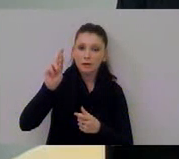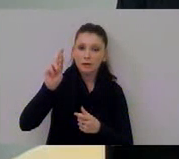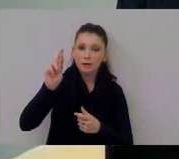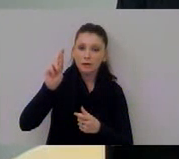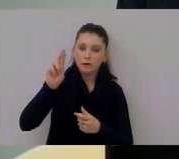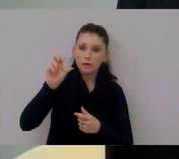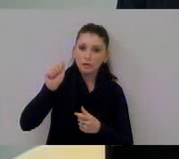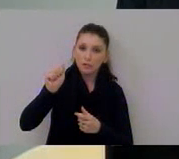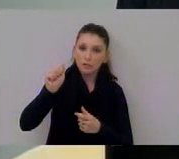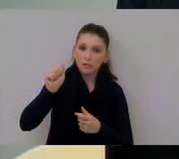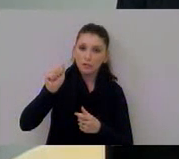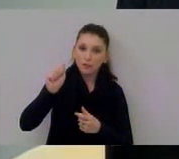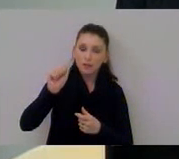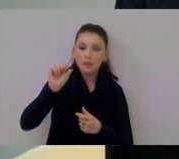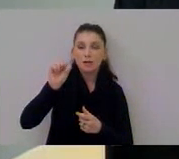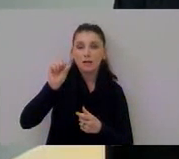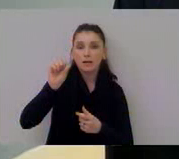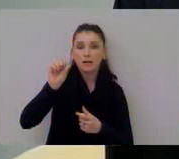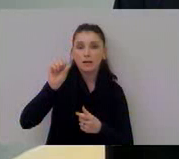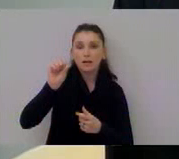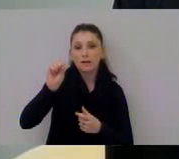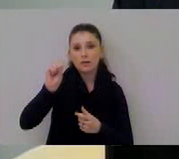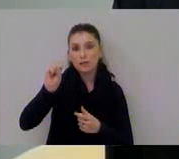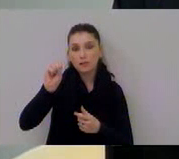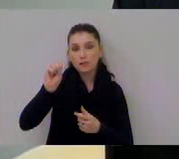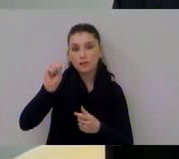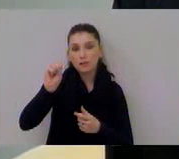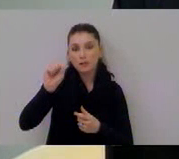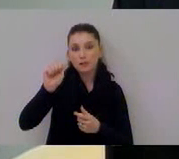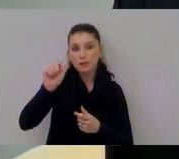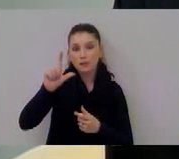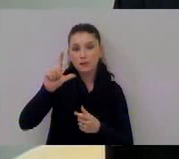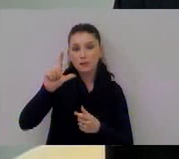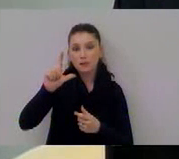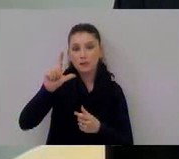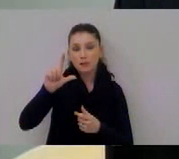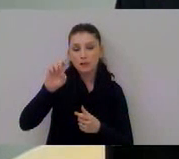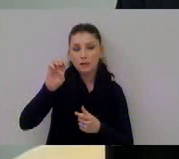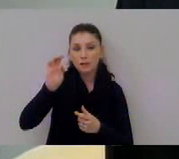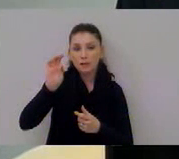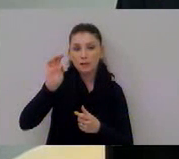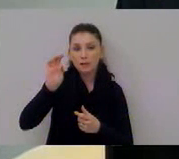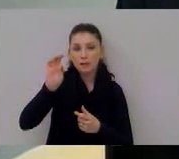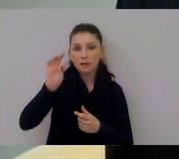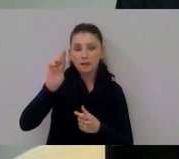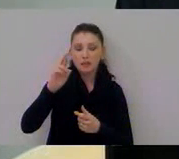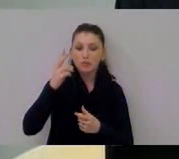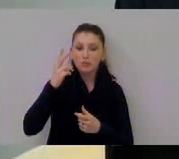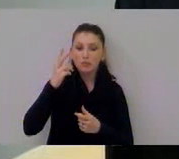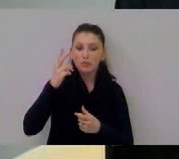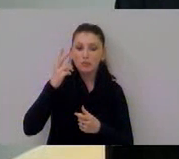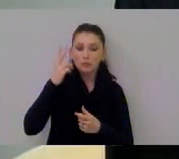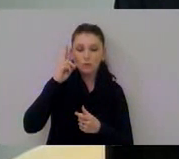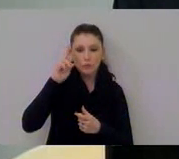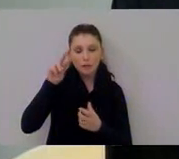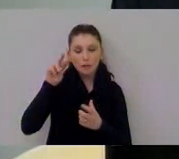fiscalização, Camila Nascimento, vereadora Camila, vereador